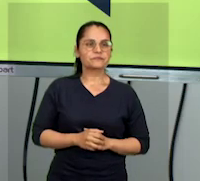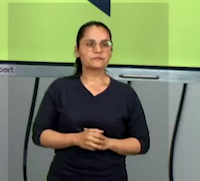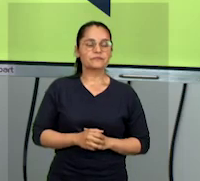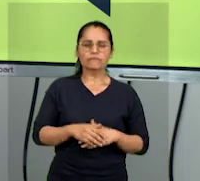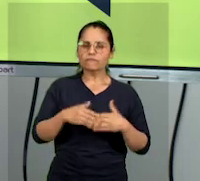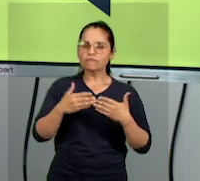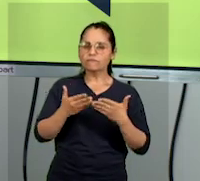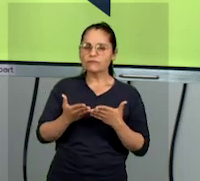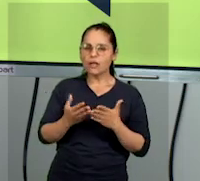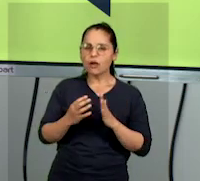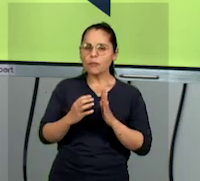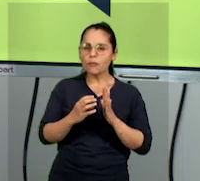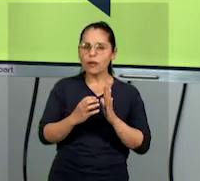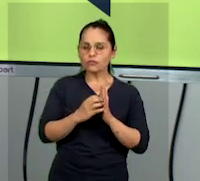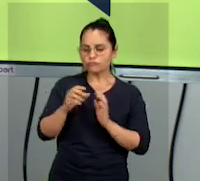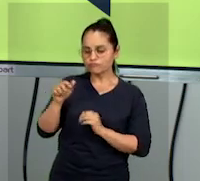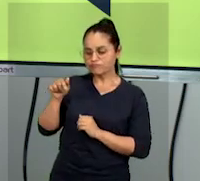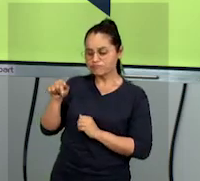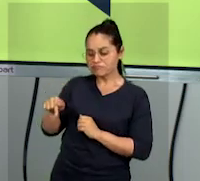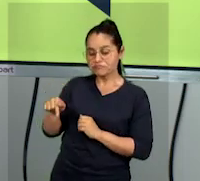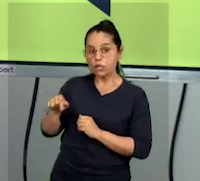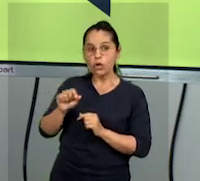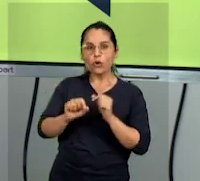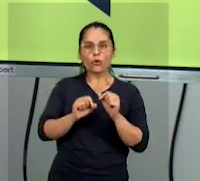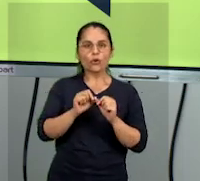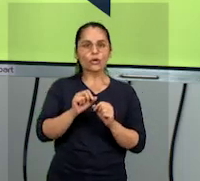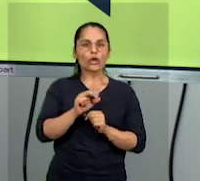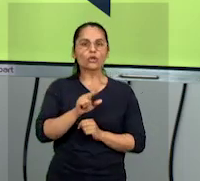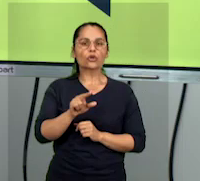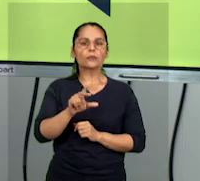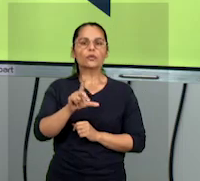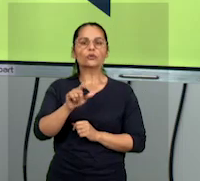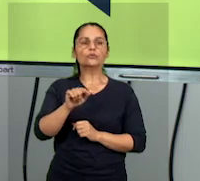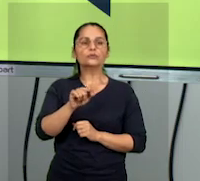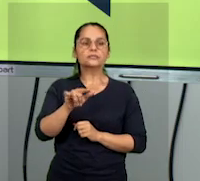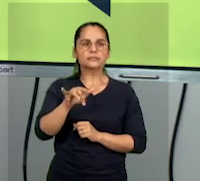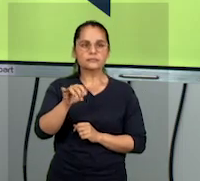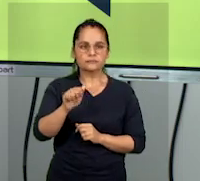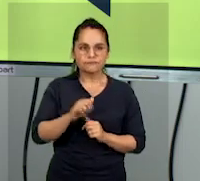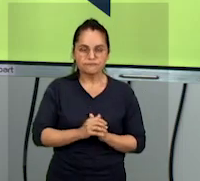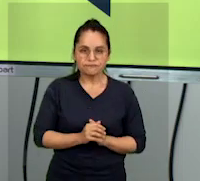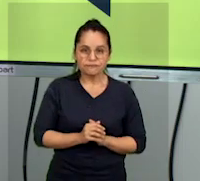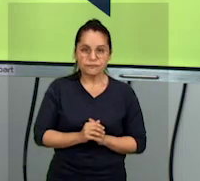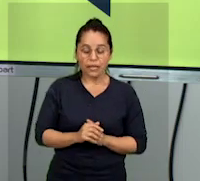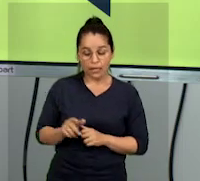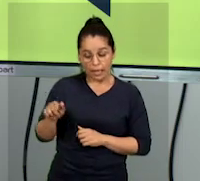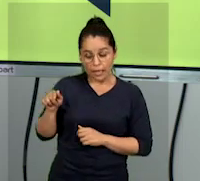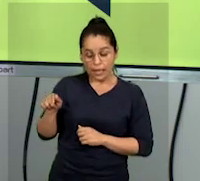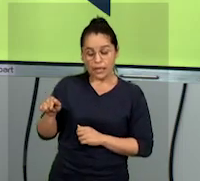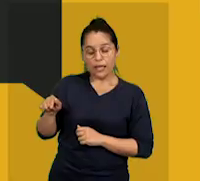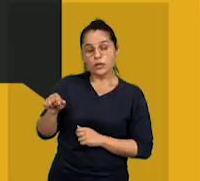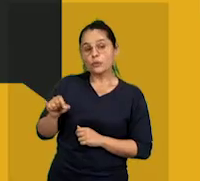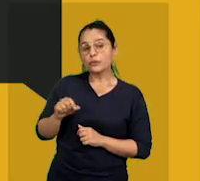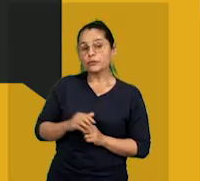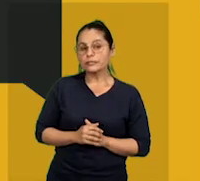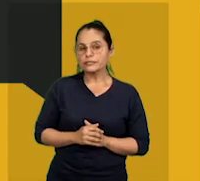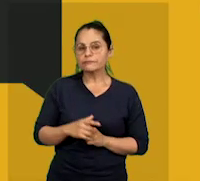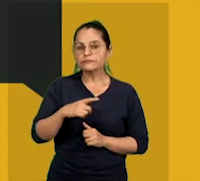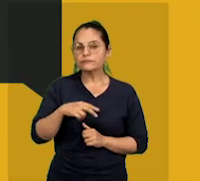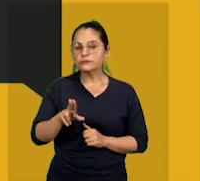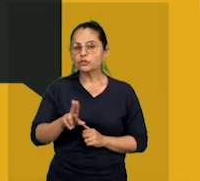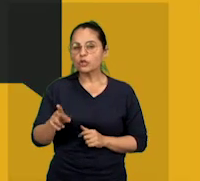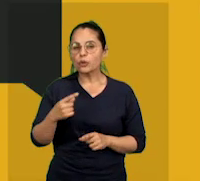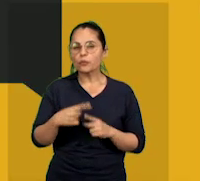O Partido Liberal era chamado de Luzia. Os Luzias, eles têm esse